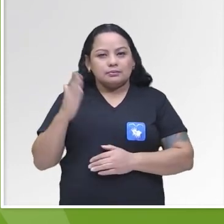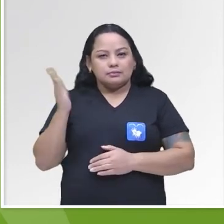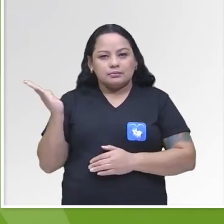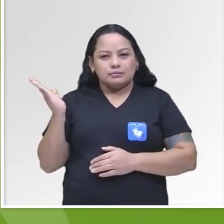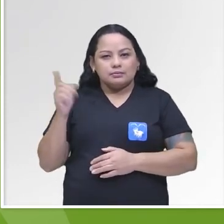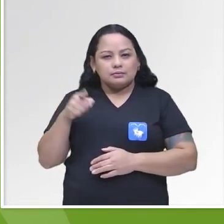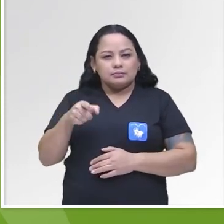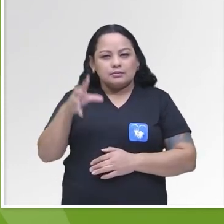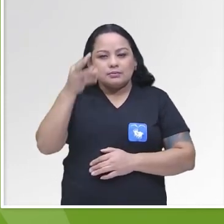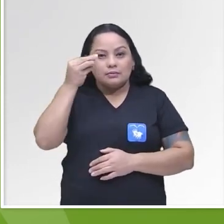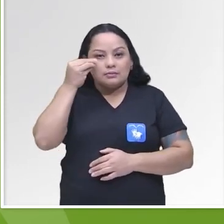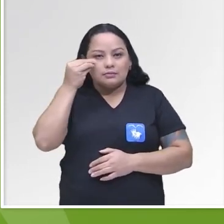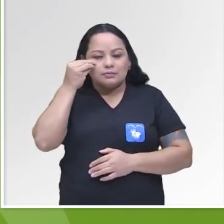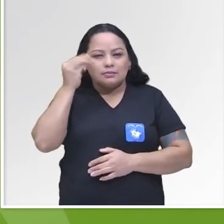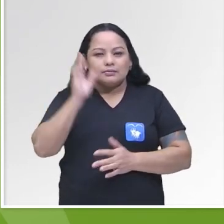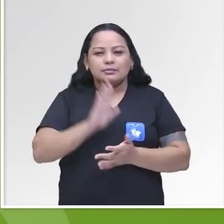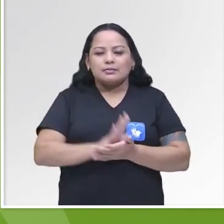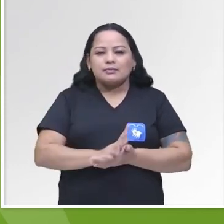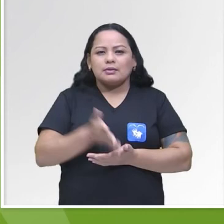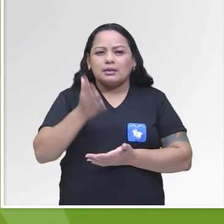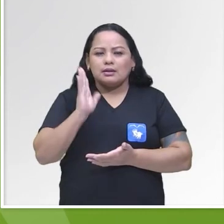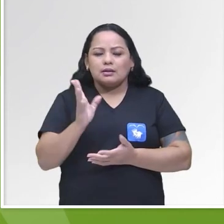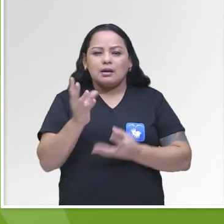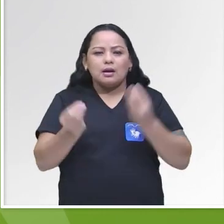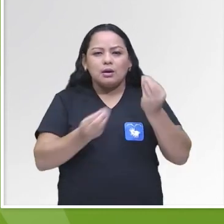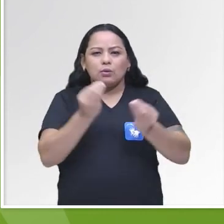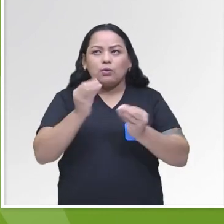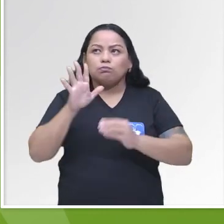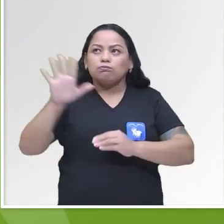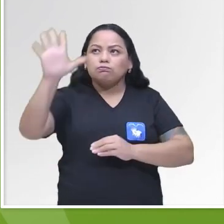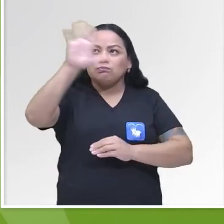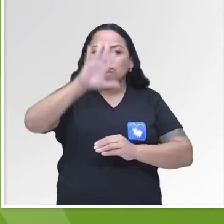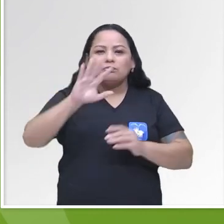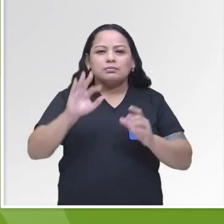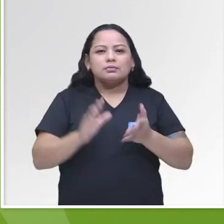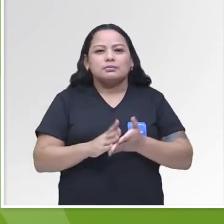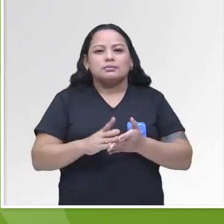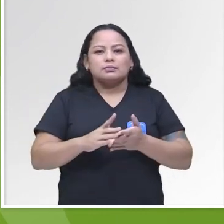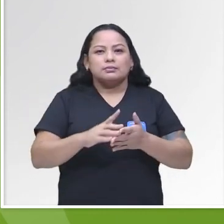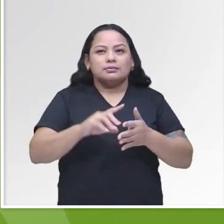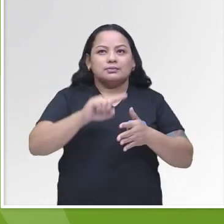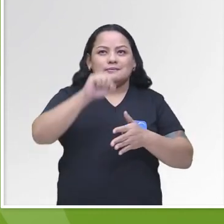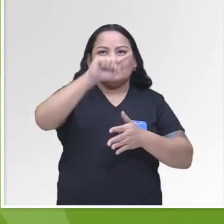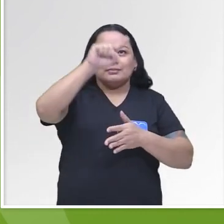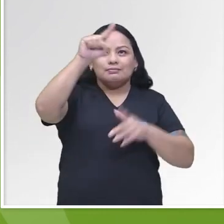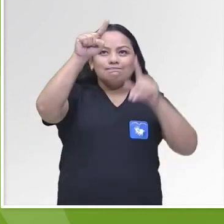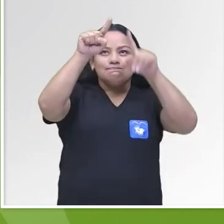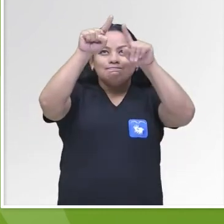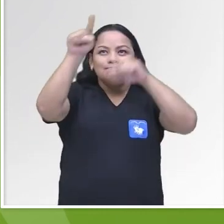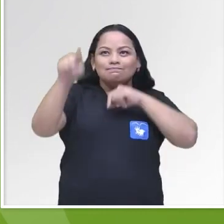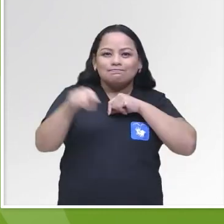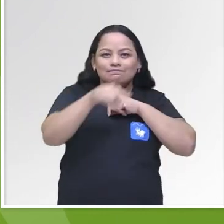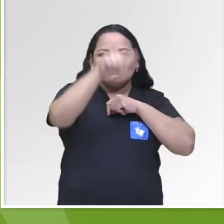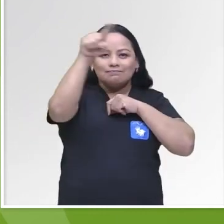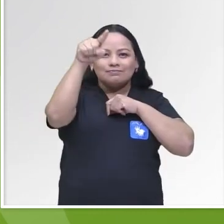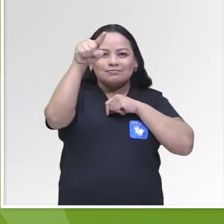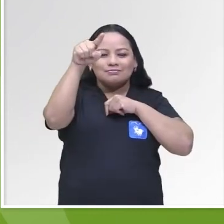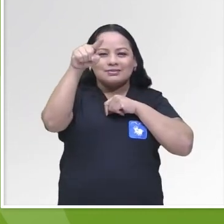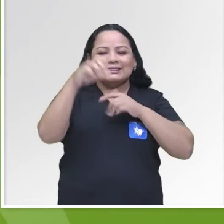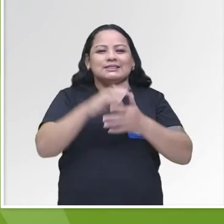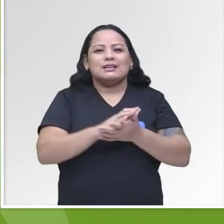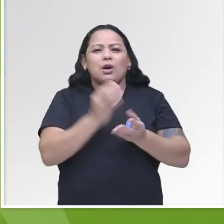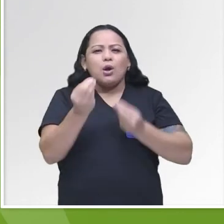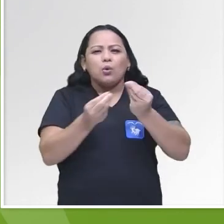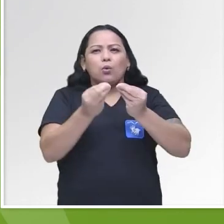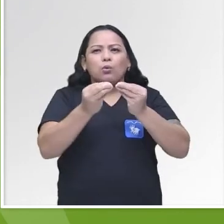observem vocês que já é um composto cíclico, né? E vocês lembram